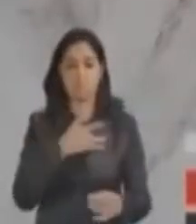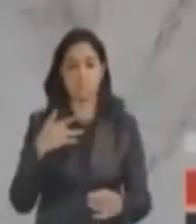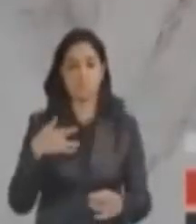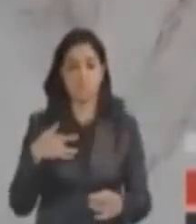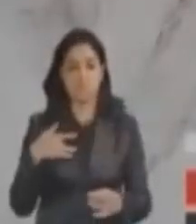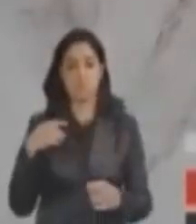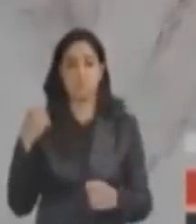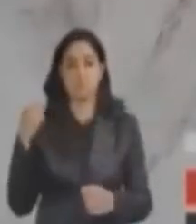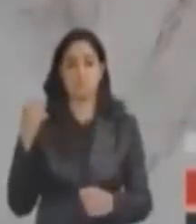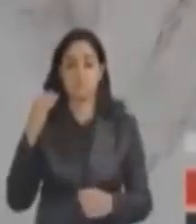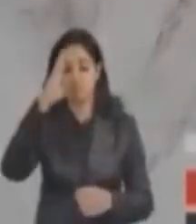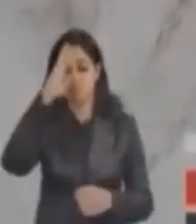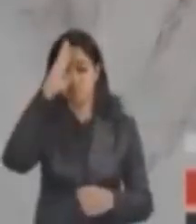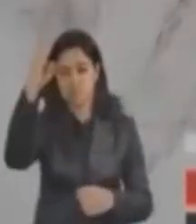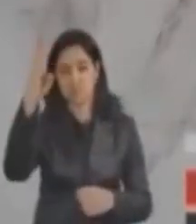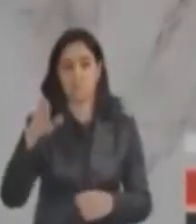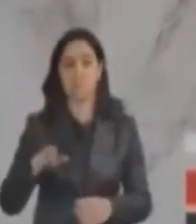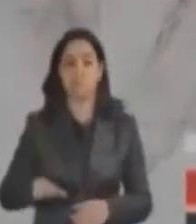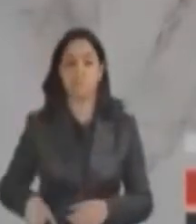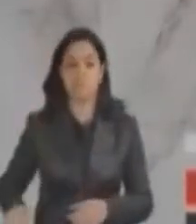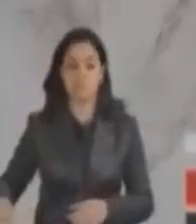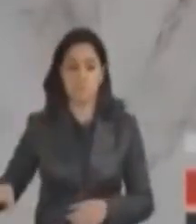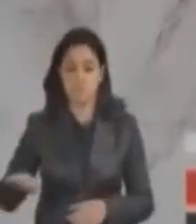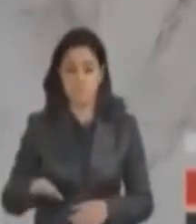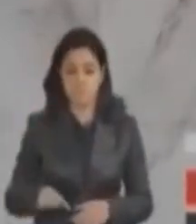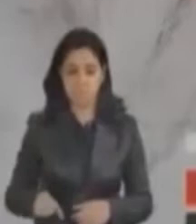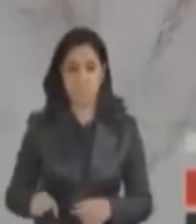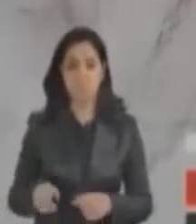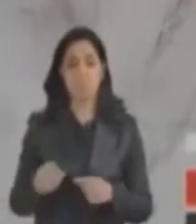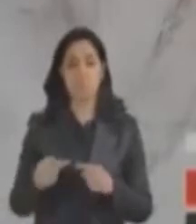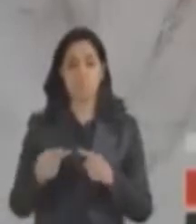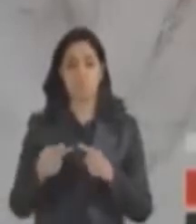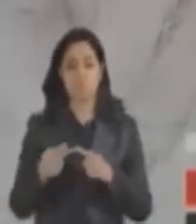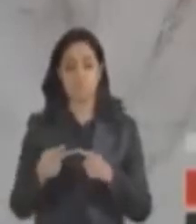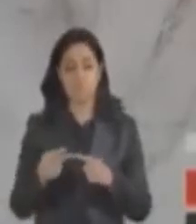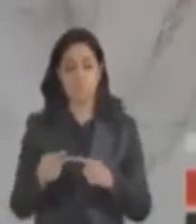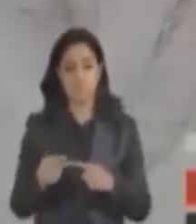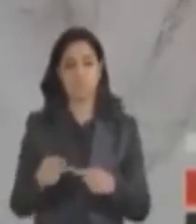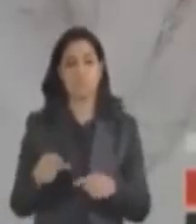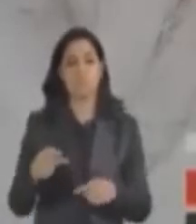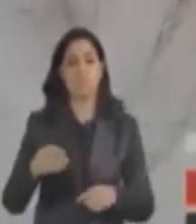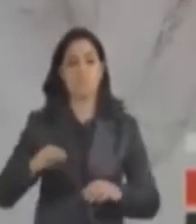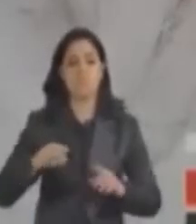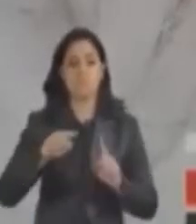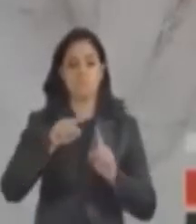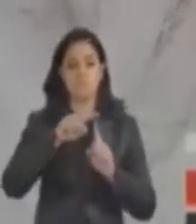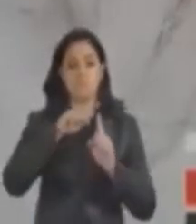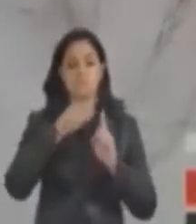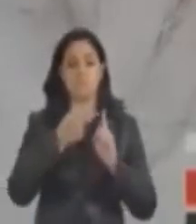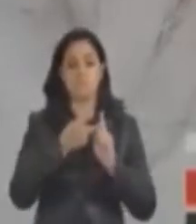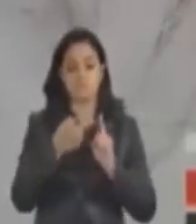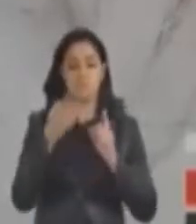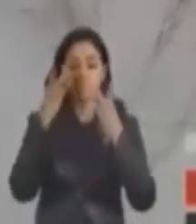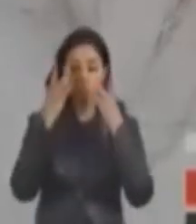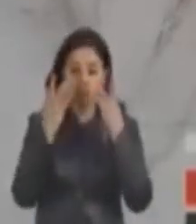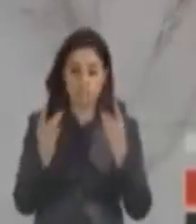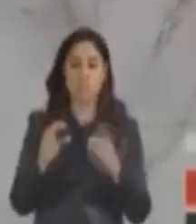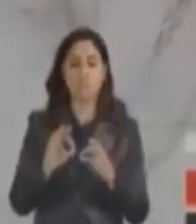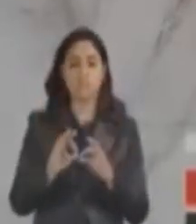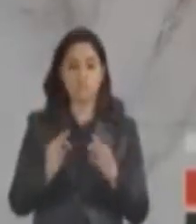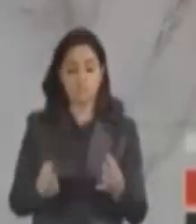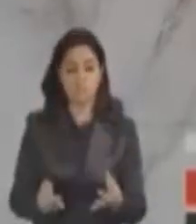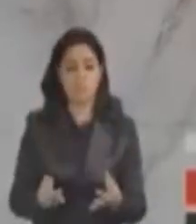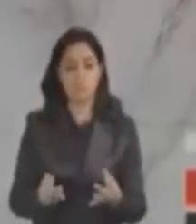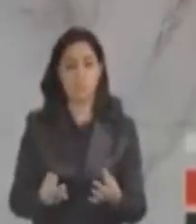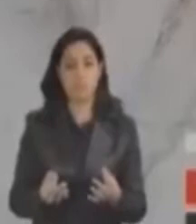desde o momento da do seu nascimento essa atenção básica o dado concreto é que